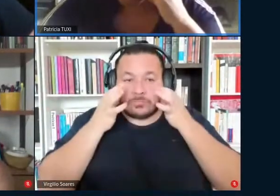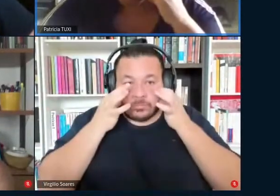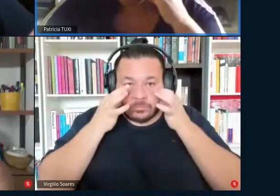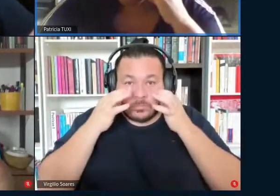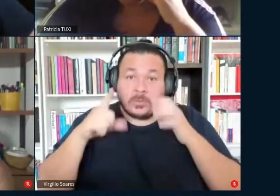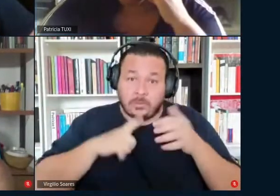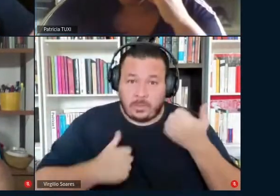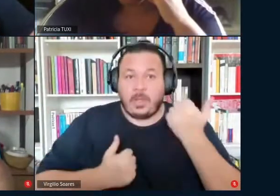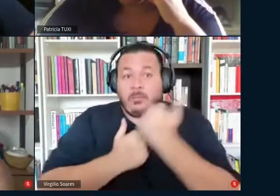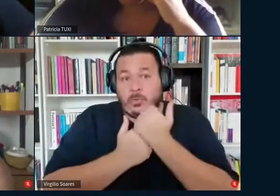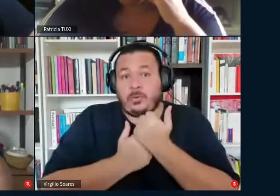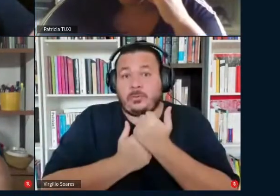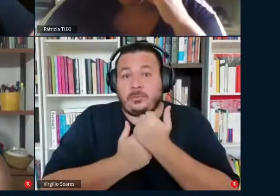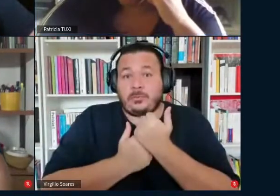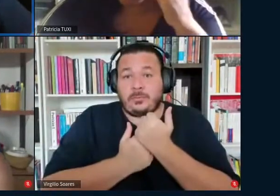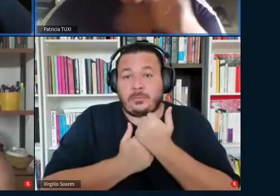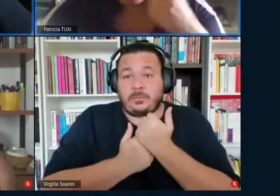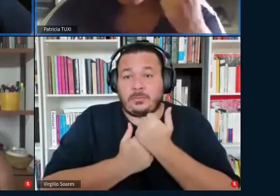apoio.